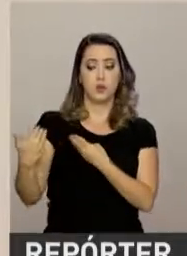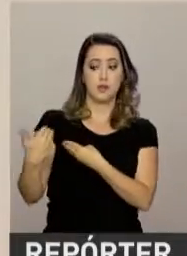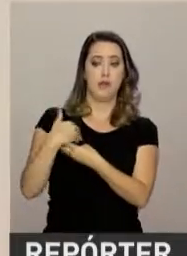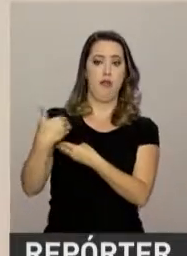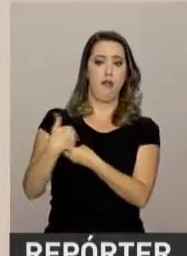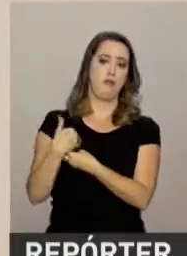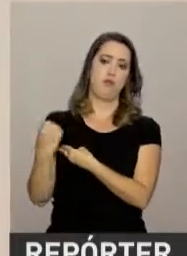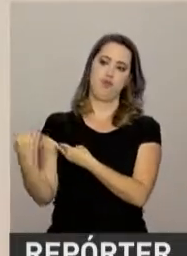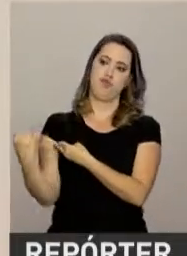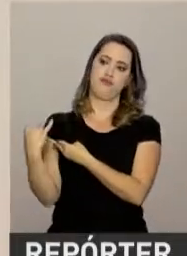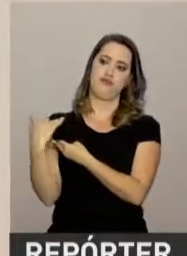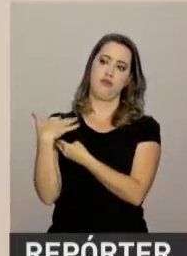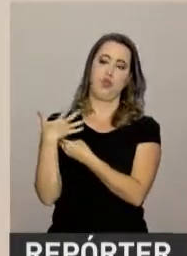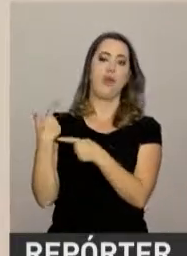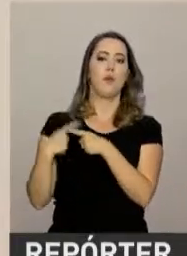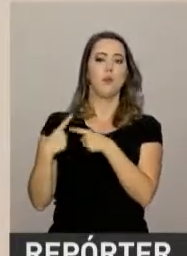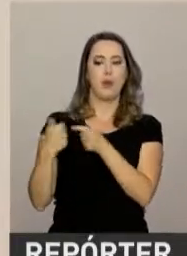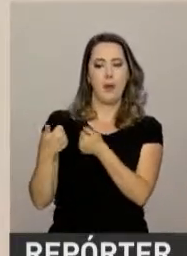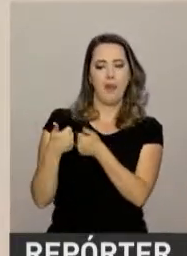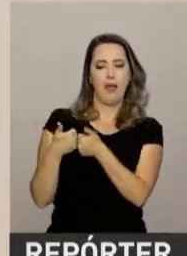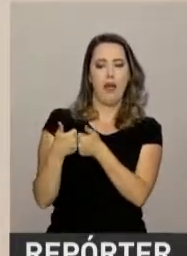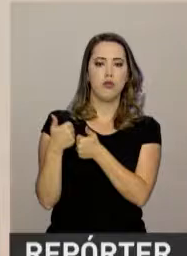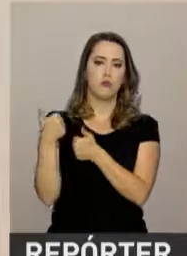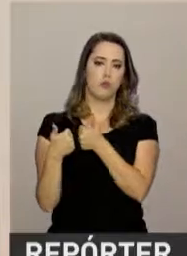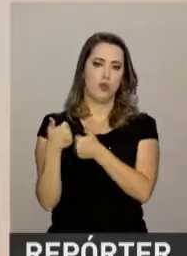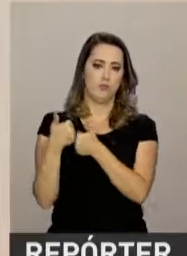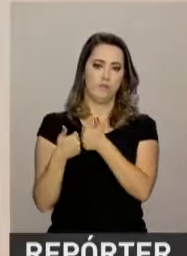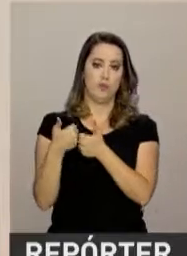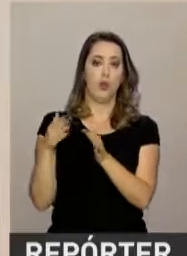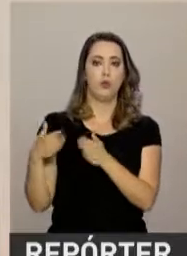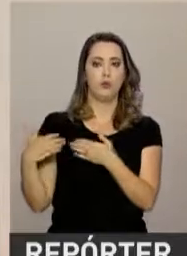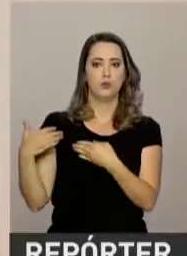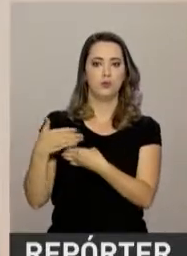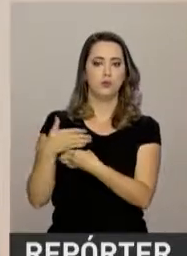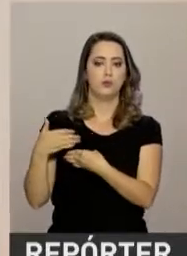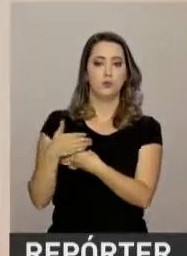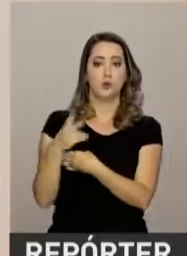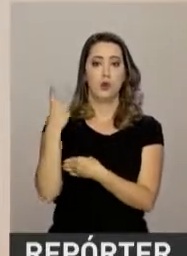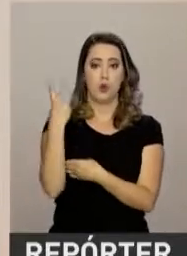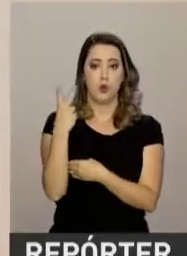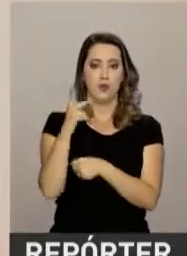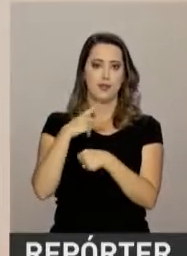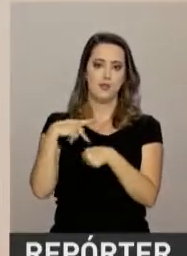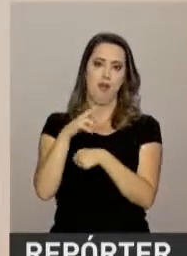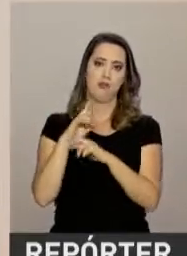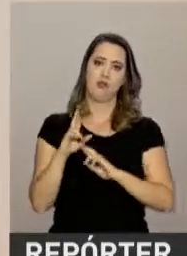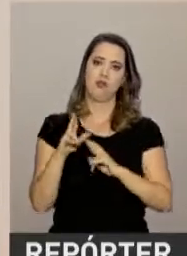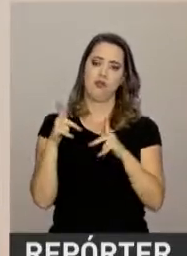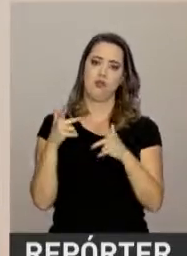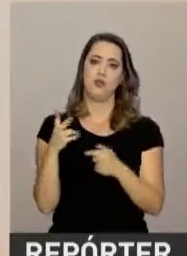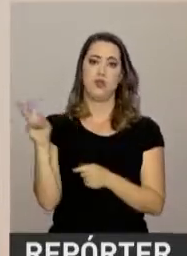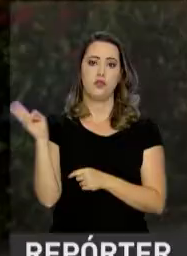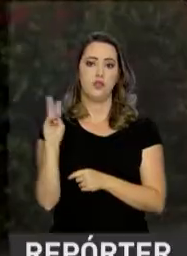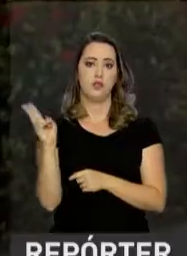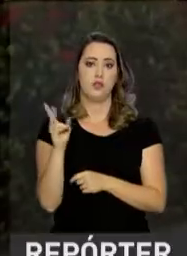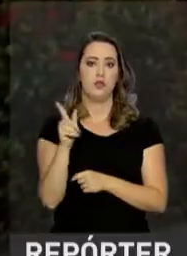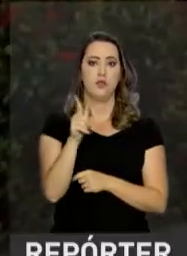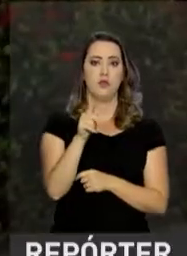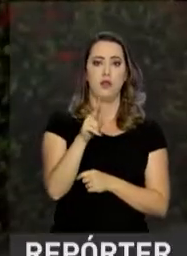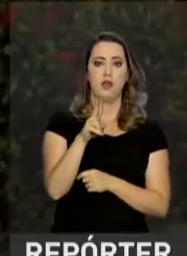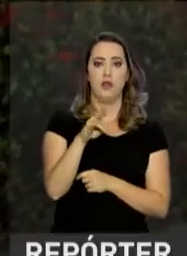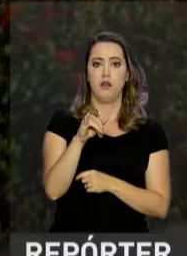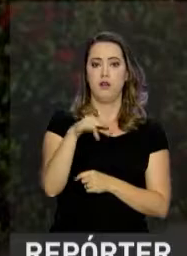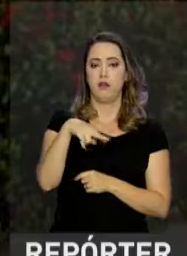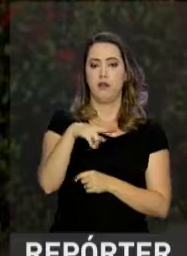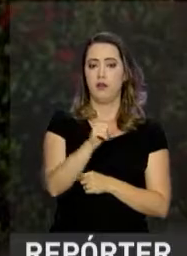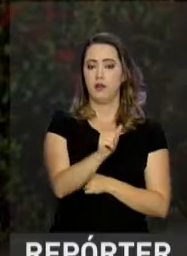imigrantes, pela circunstância de estar junto a fronteira com dois países, né, Venezuela e Guiana. Sendo